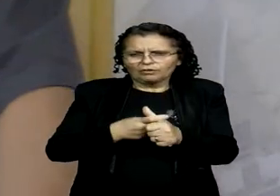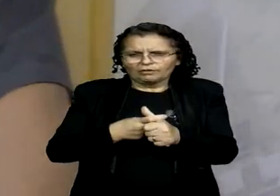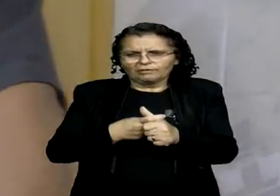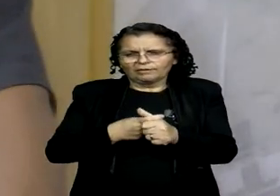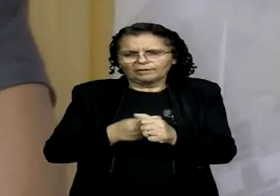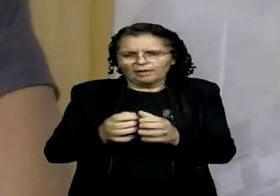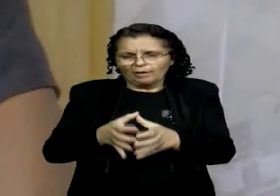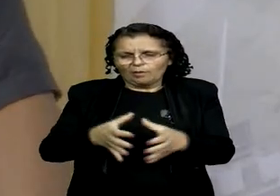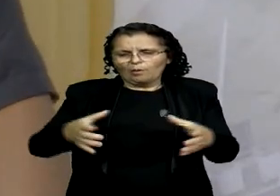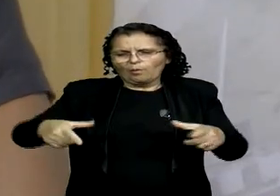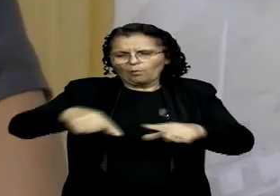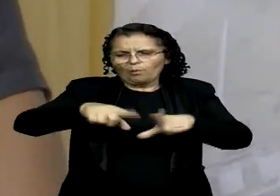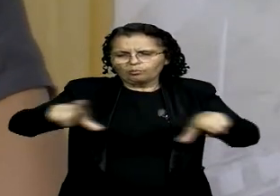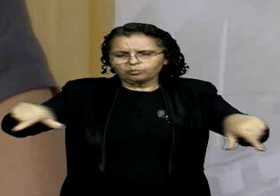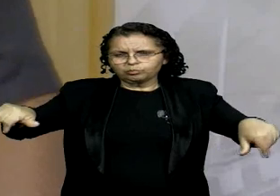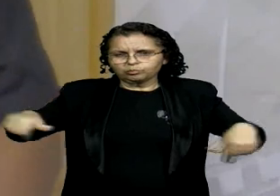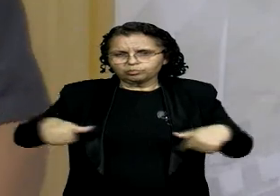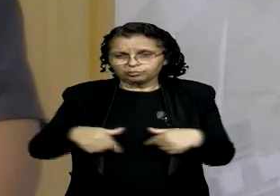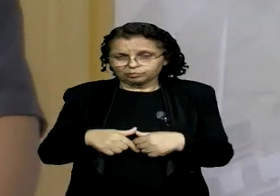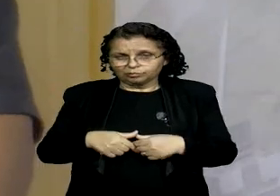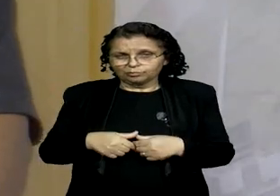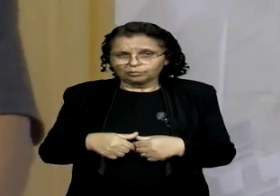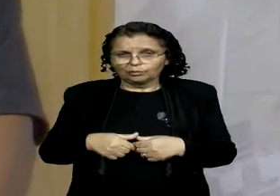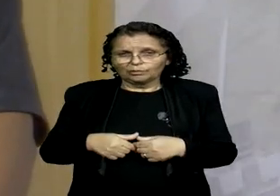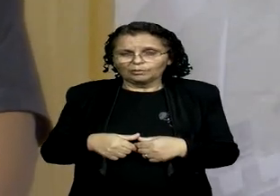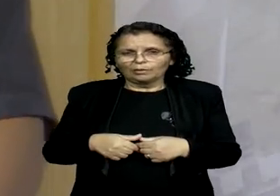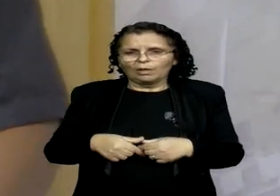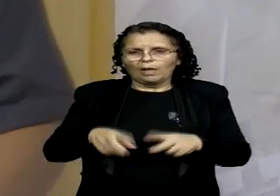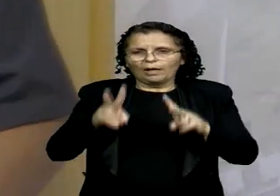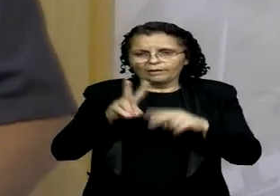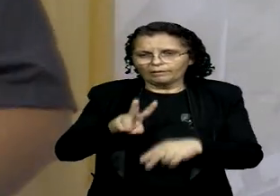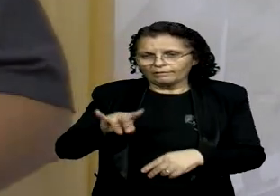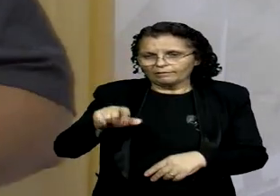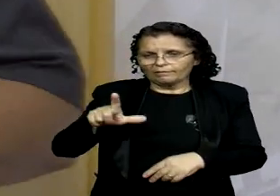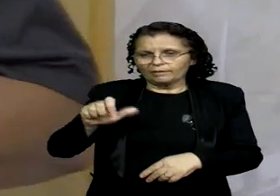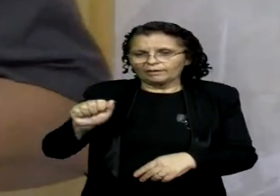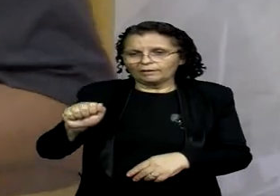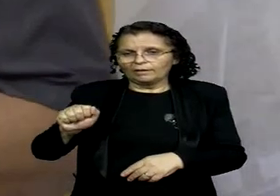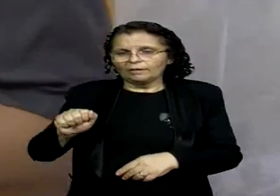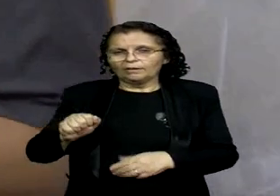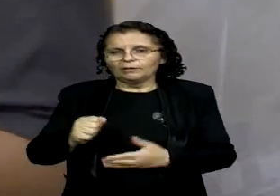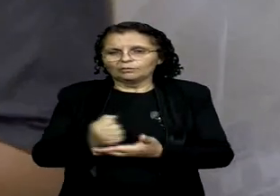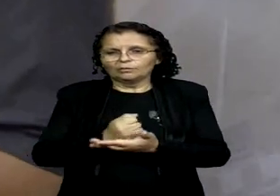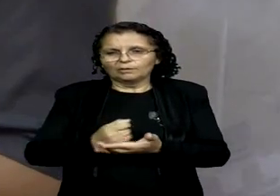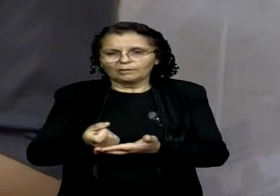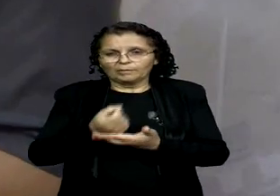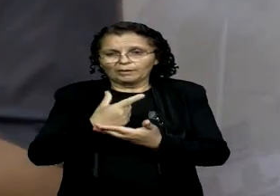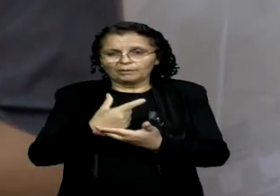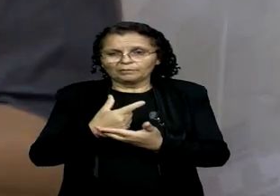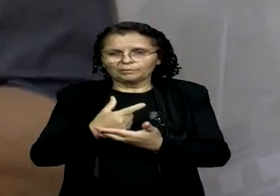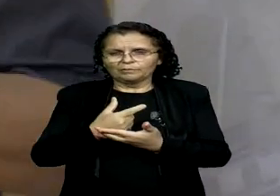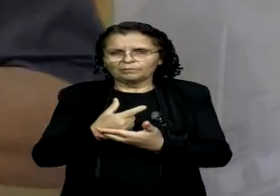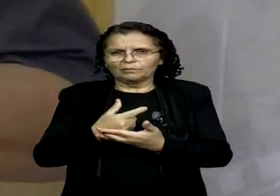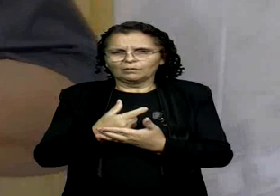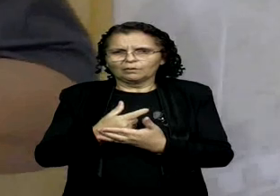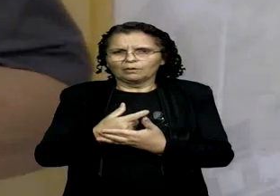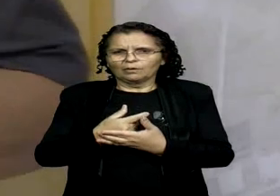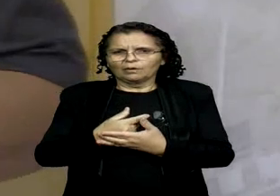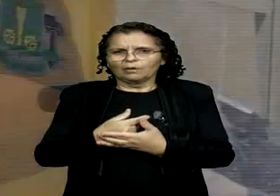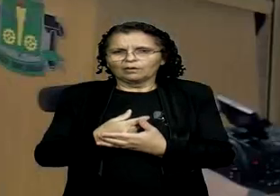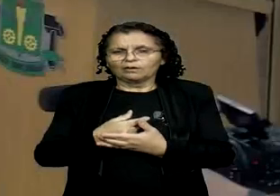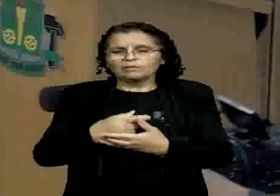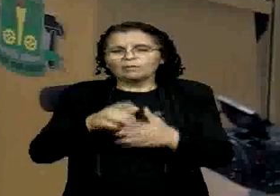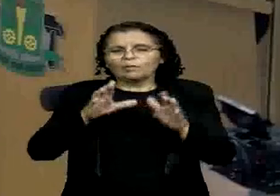tem um espaço ali, lá no, em Vila dos Remédios, porque eu fico olhando assim, se formos nos Três